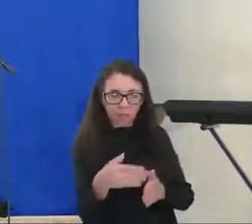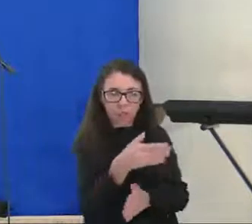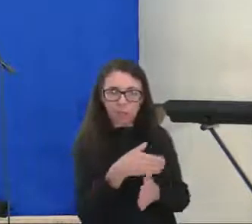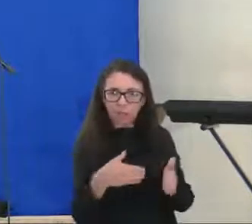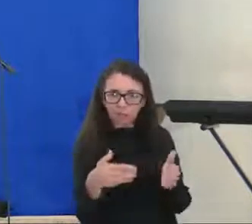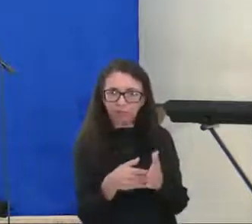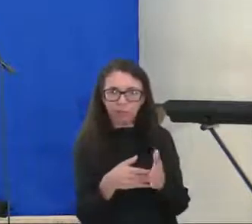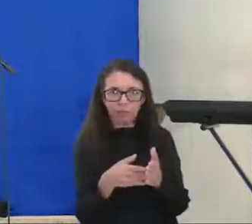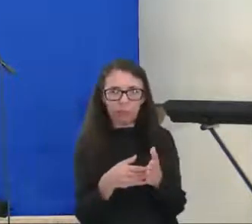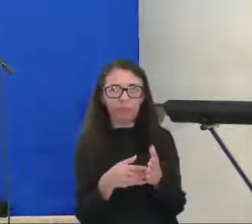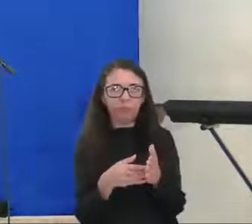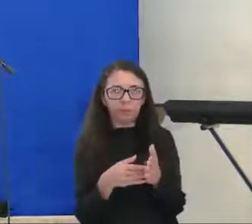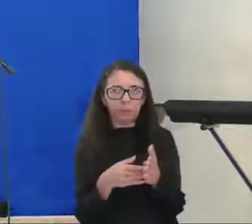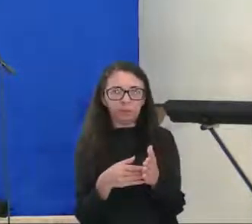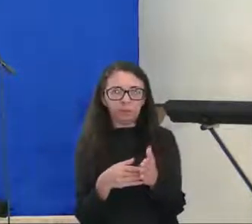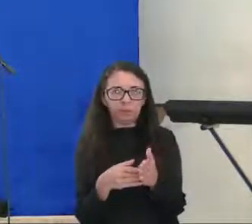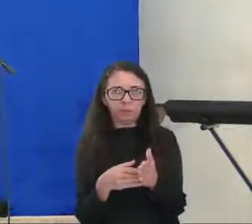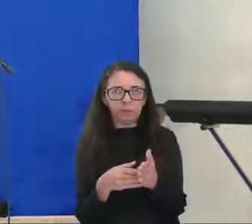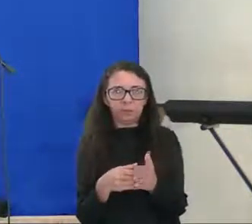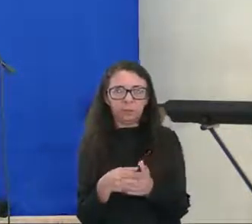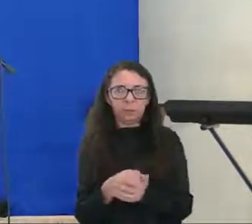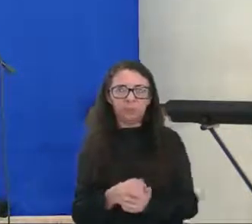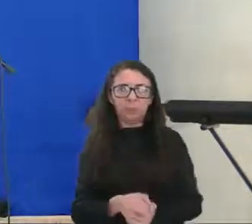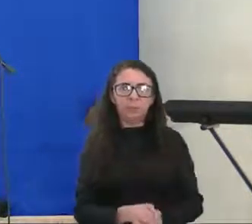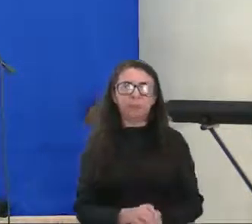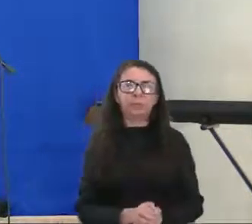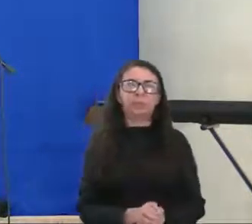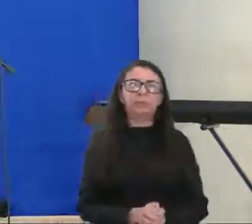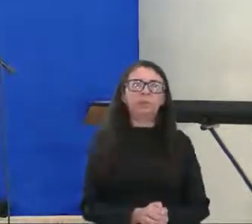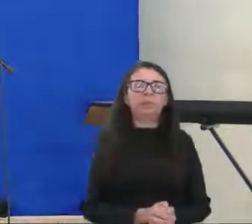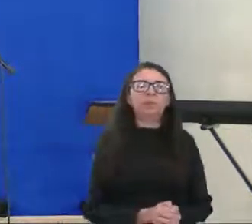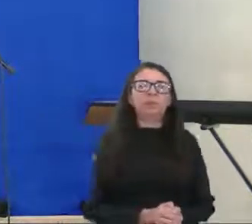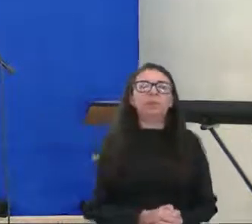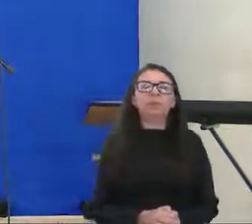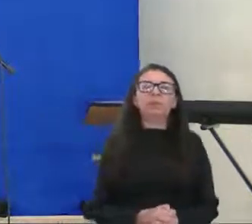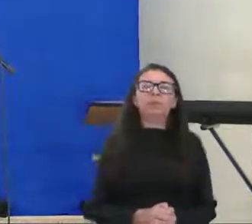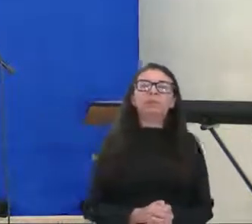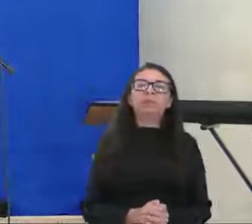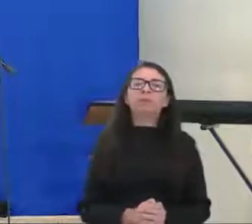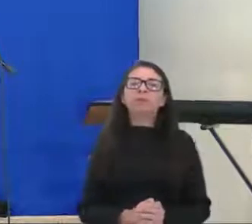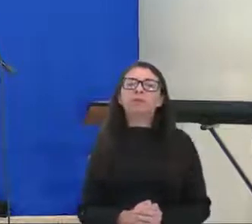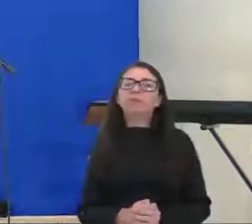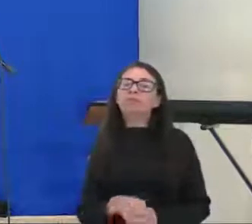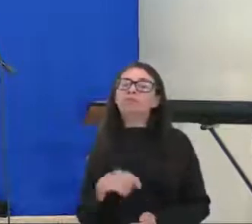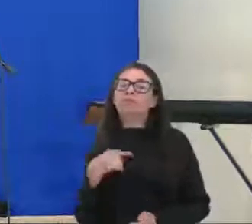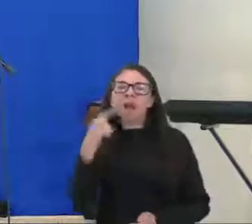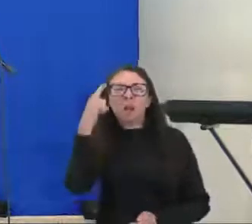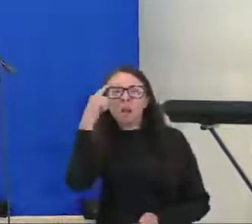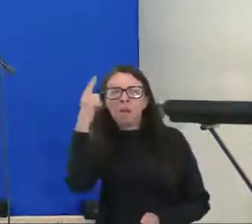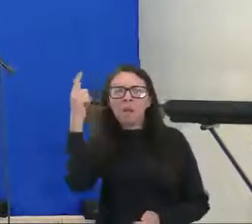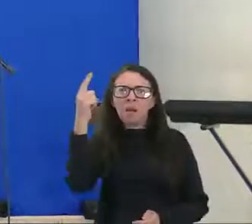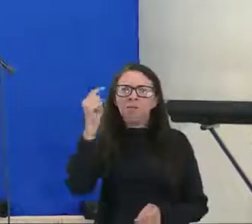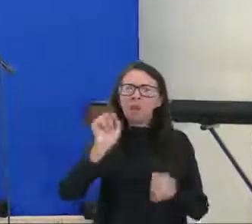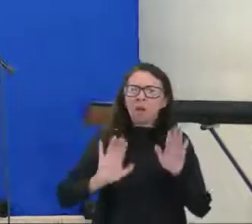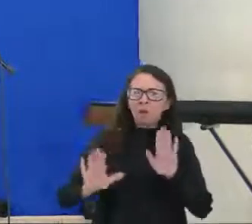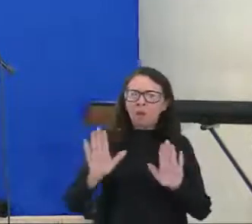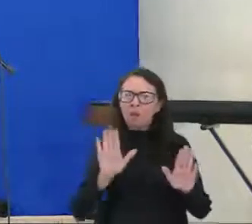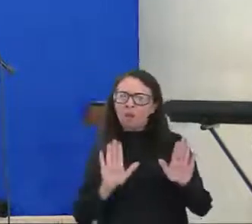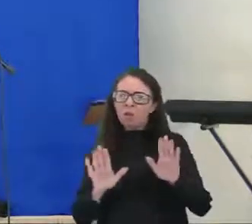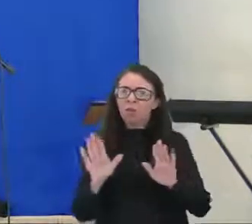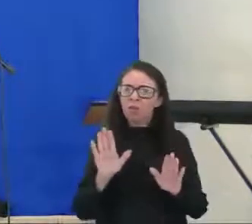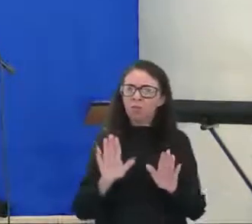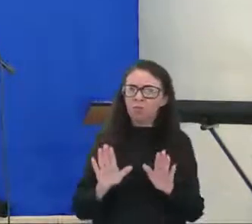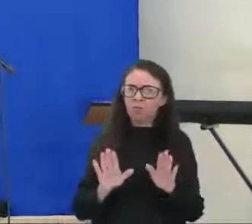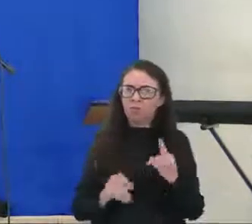cuidado aquele que acha que é um só, né? Eu faço. Dentro... Tudo é o... Opa, não é bem por